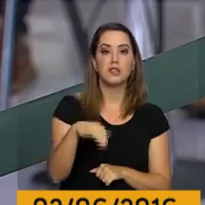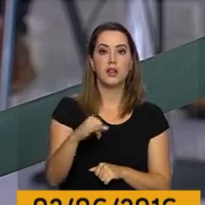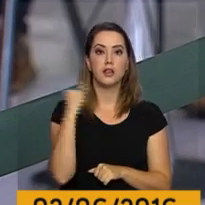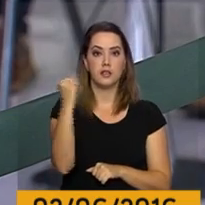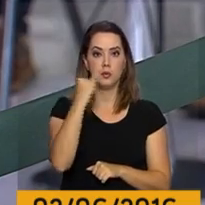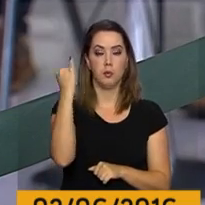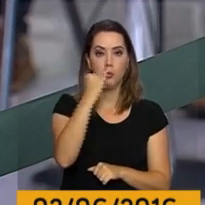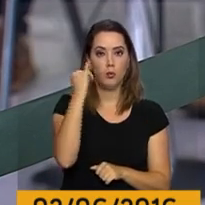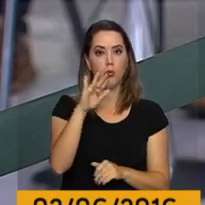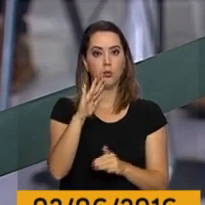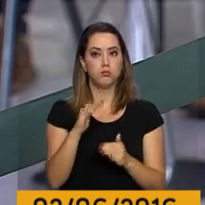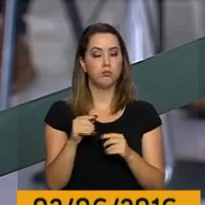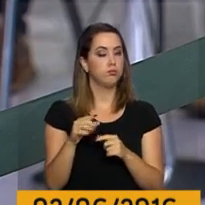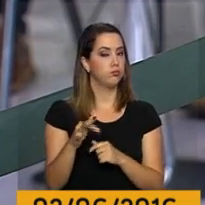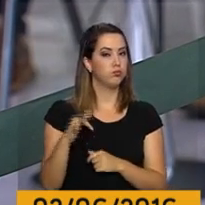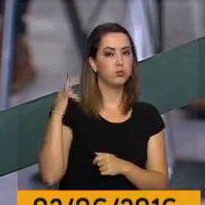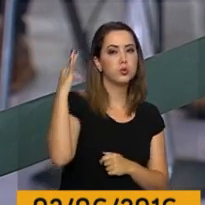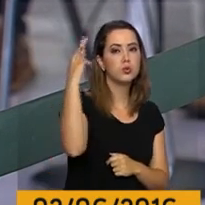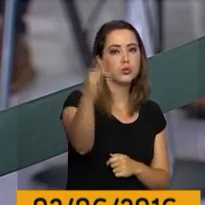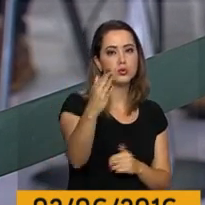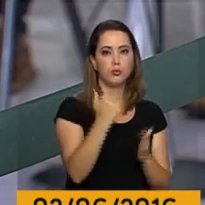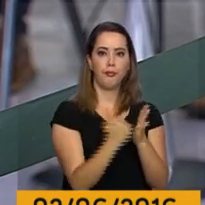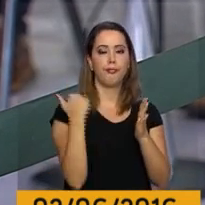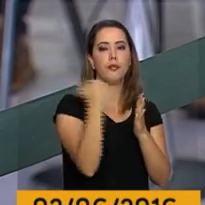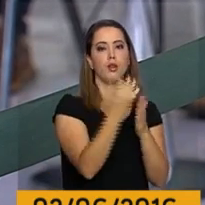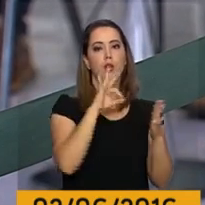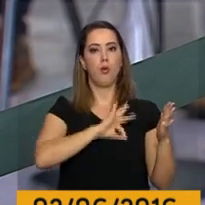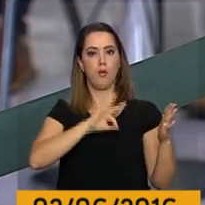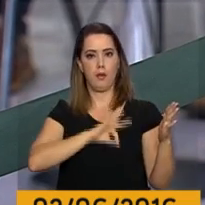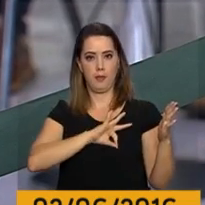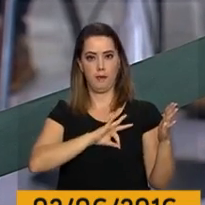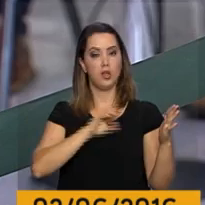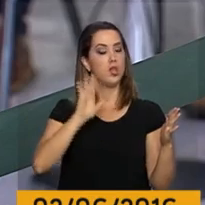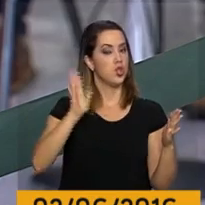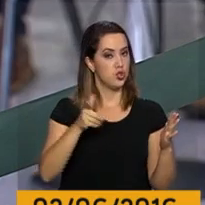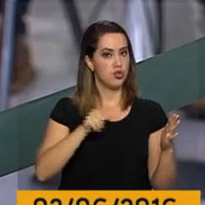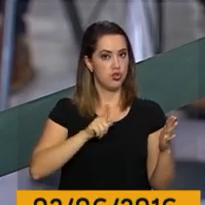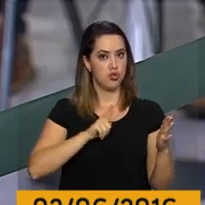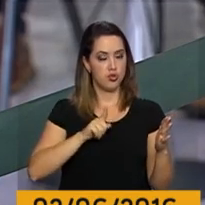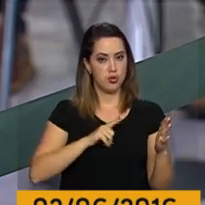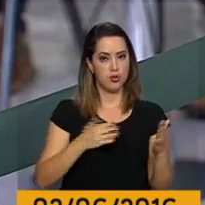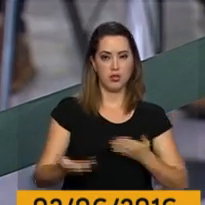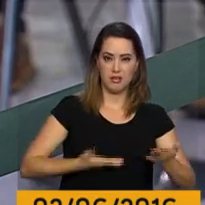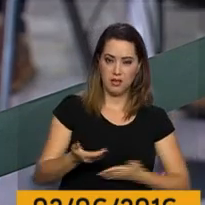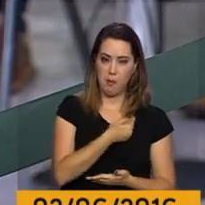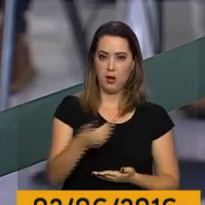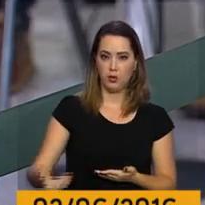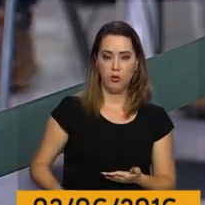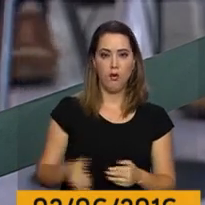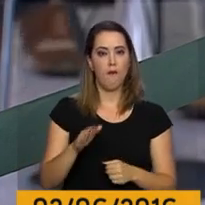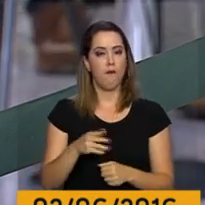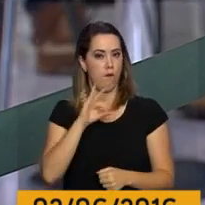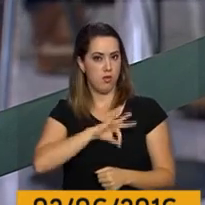adiar esse reajuste, porque os servidores ganham mais do que o setor privado, os servidores têm estabilidade no emprego, e eles não podem ser